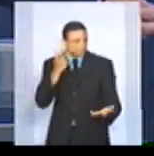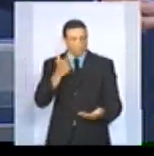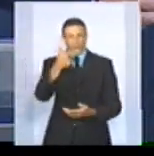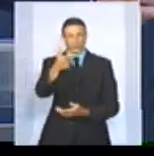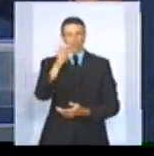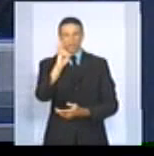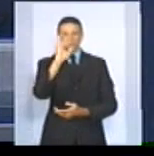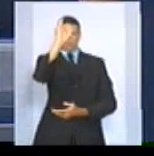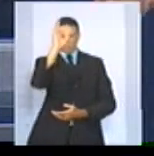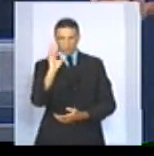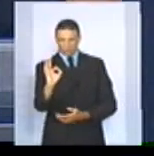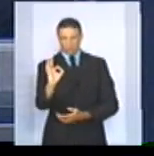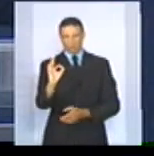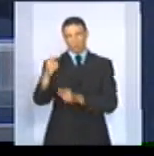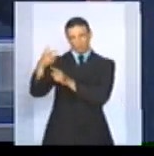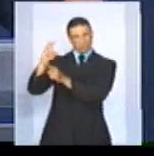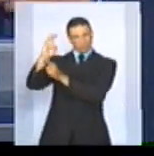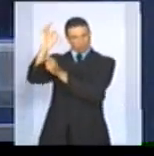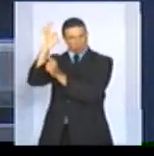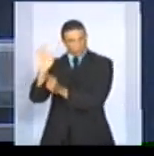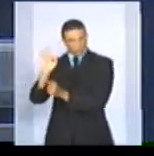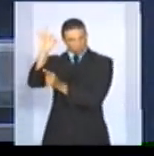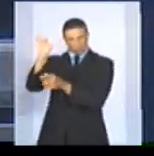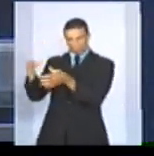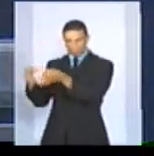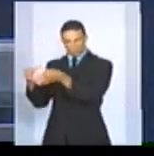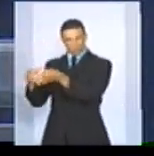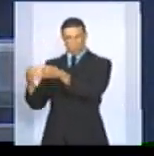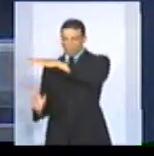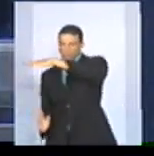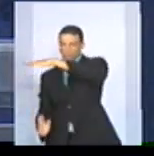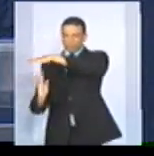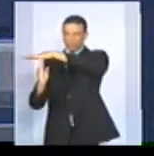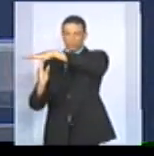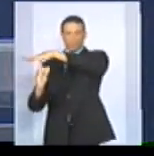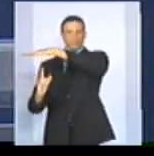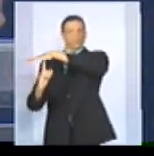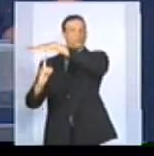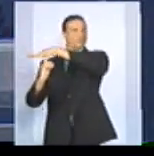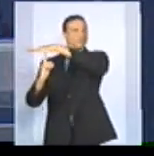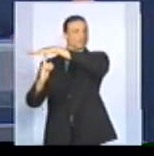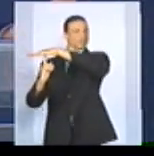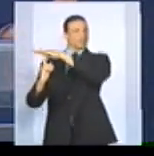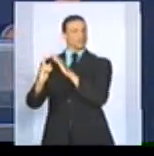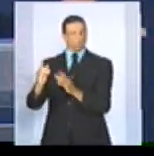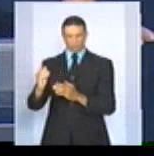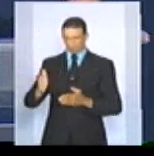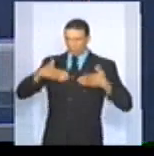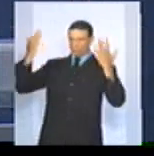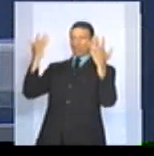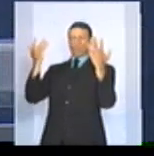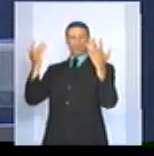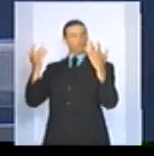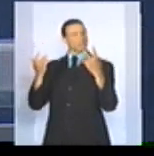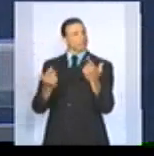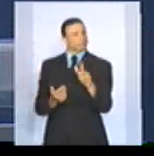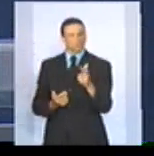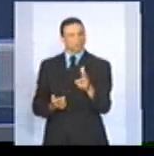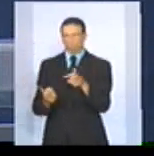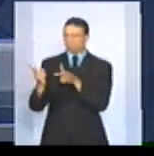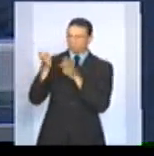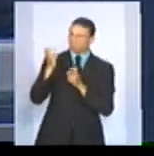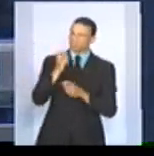toda a publicidade 25%, vai ser o pessoal percentual limite de Publicidade algum absurdo nisso não percebo